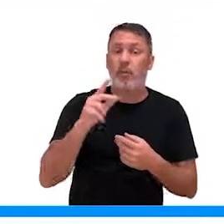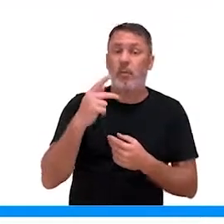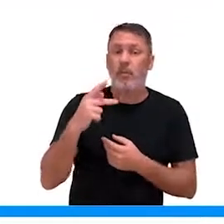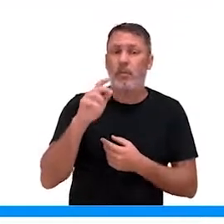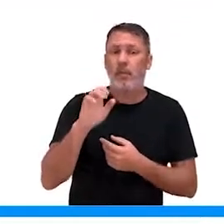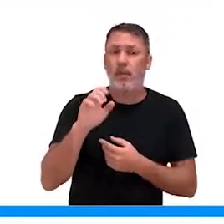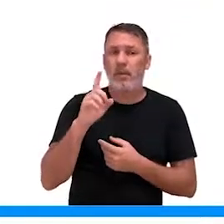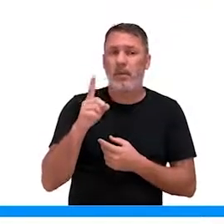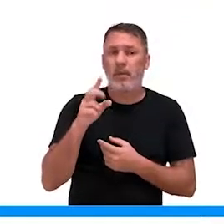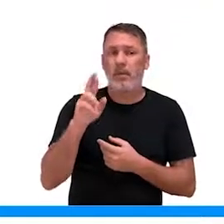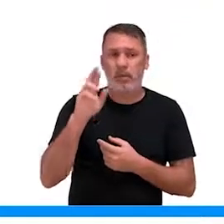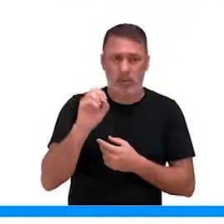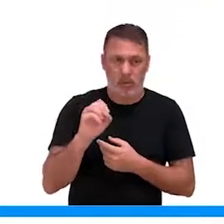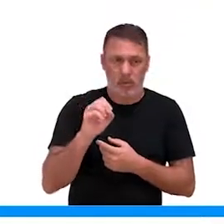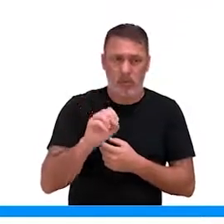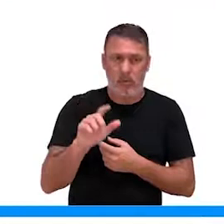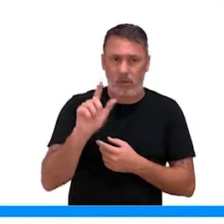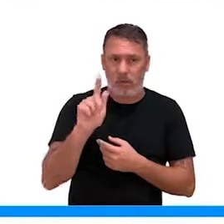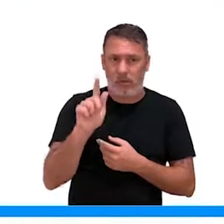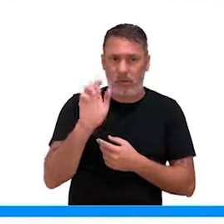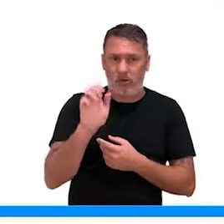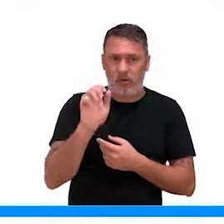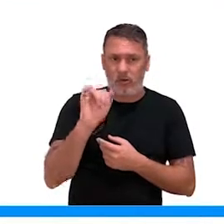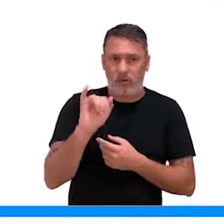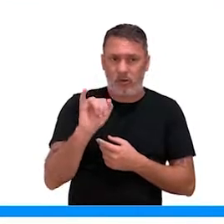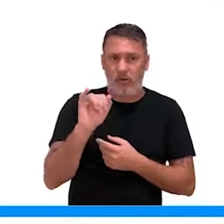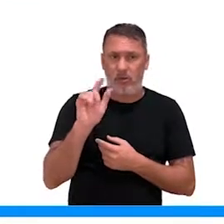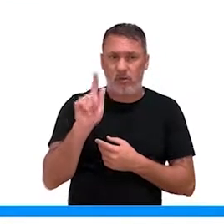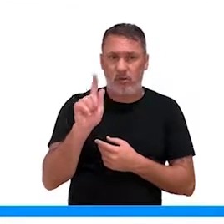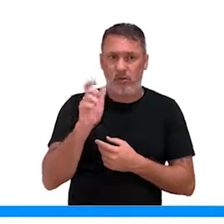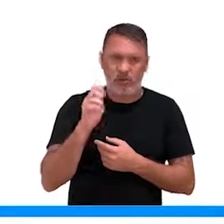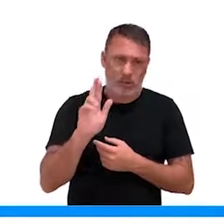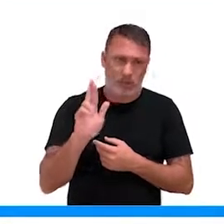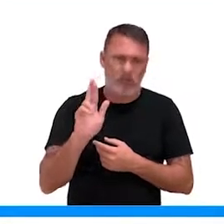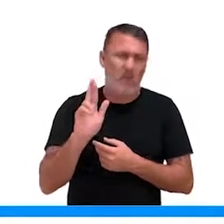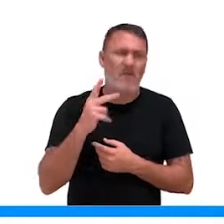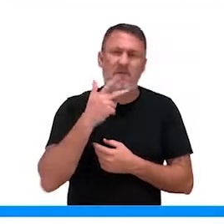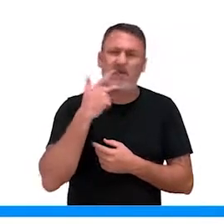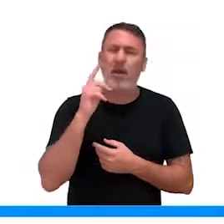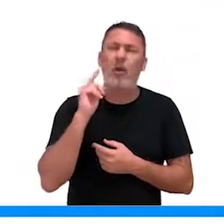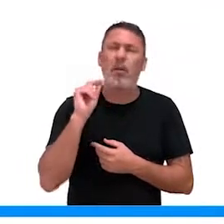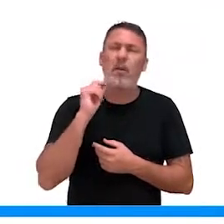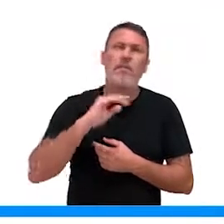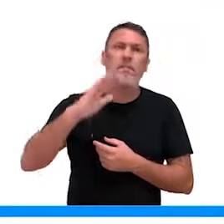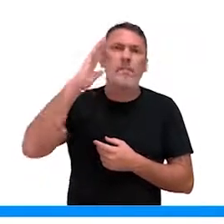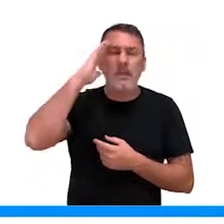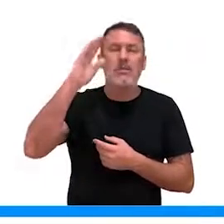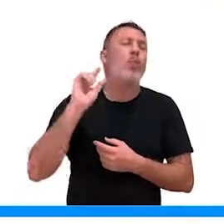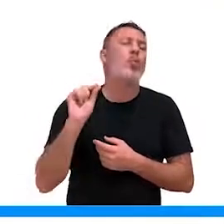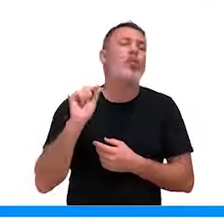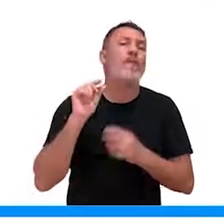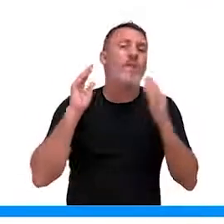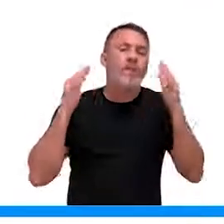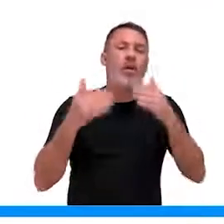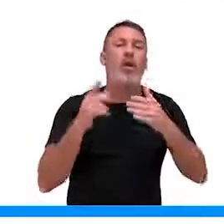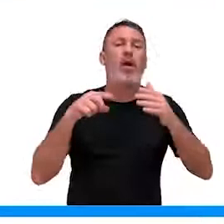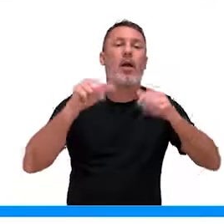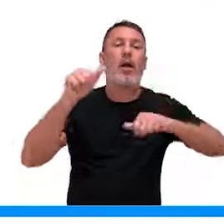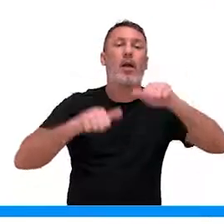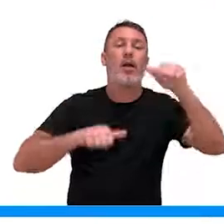Pedro Geiger, ele leva aqui, né, ele determina como prioridade as